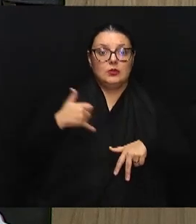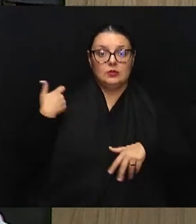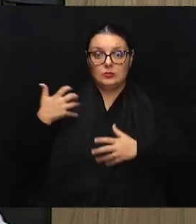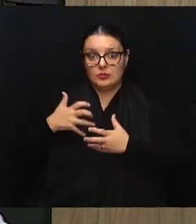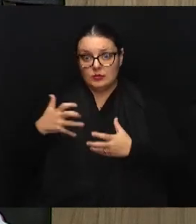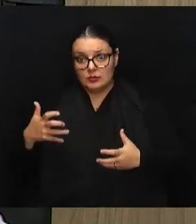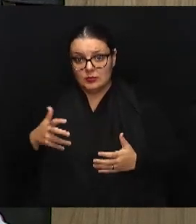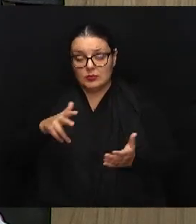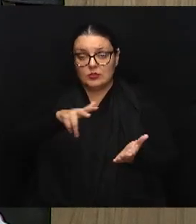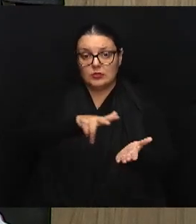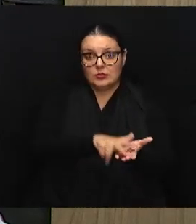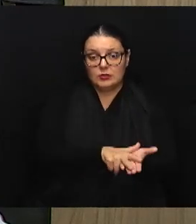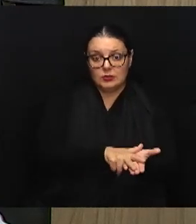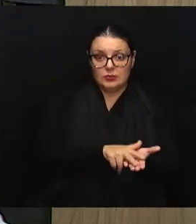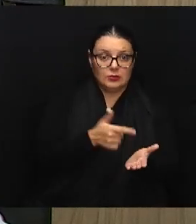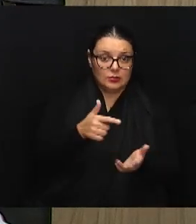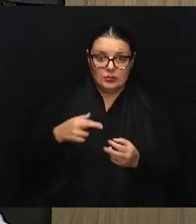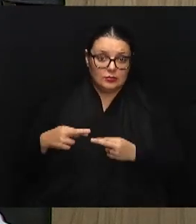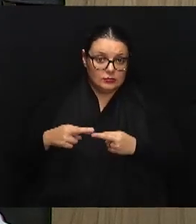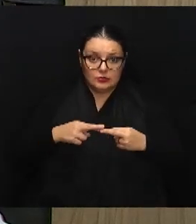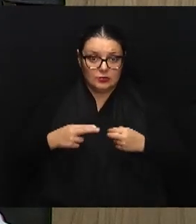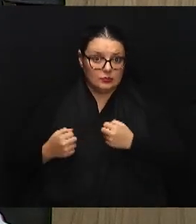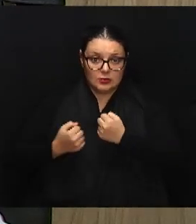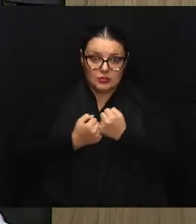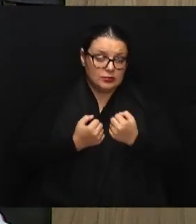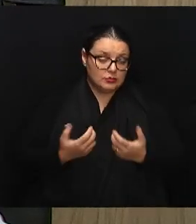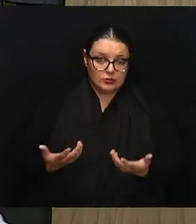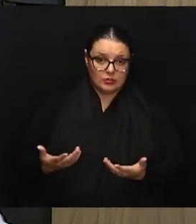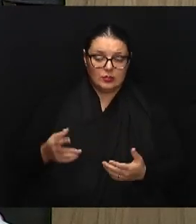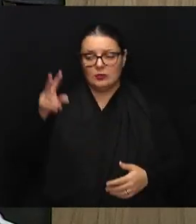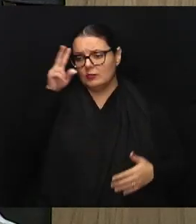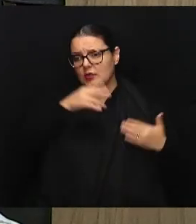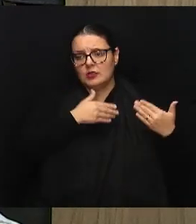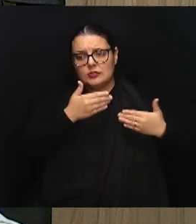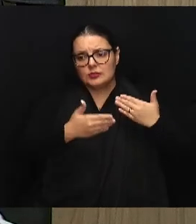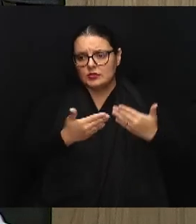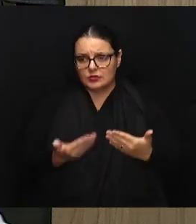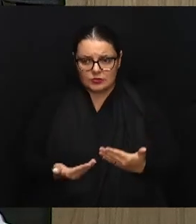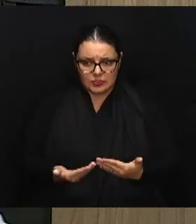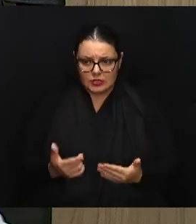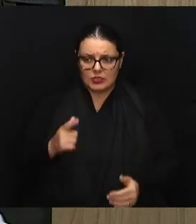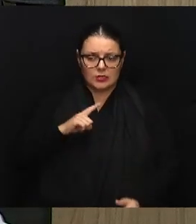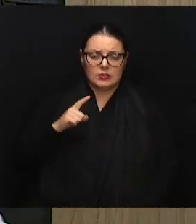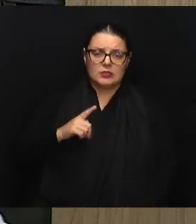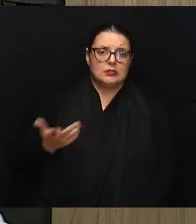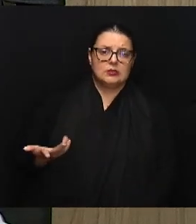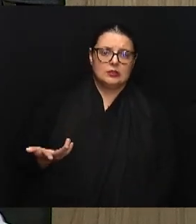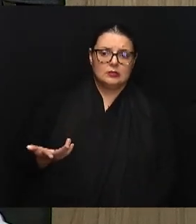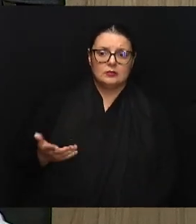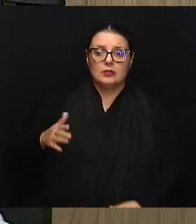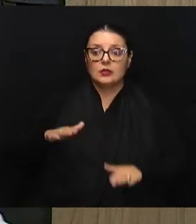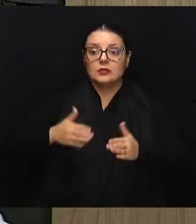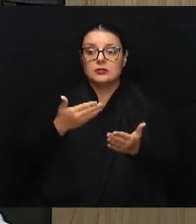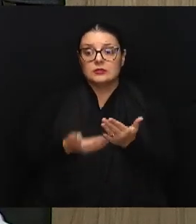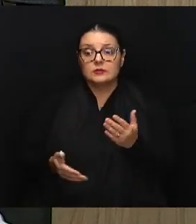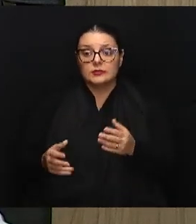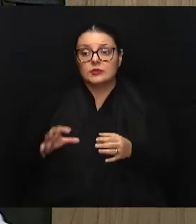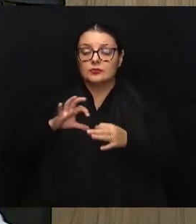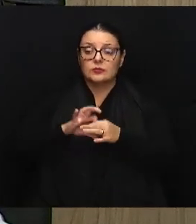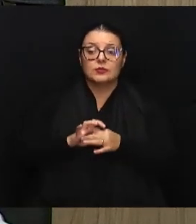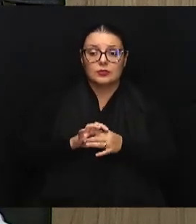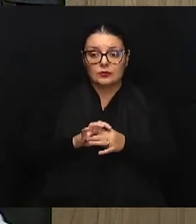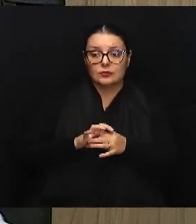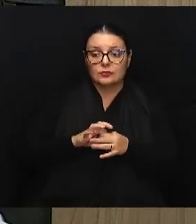idoso interna no nosso serviço, ele não tem uma rede de apoio ativa. Pela história de vida que ele tem aí no decorrer, às vezes perdeu o